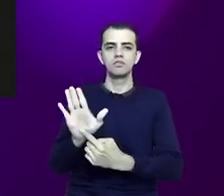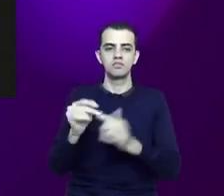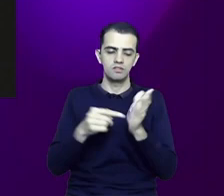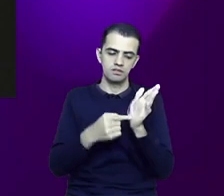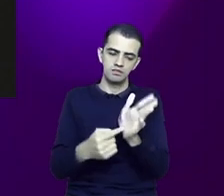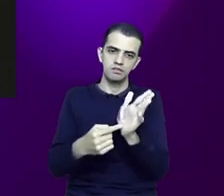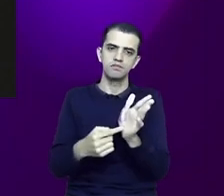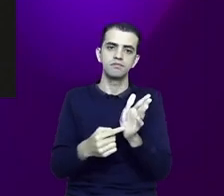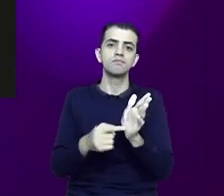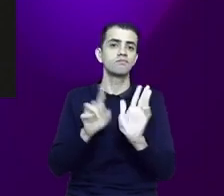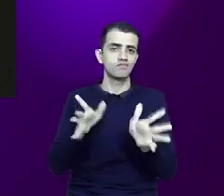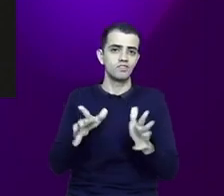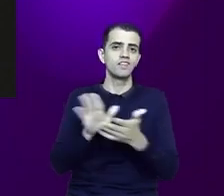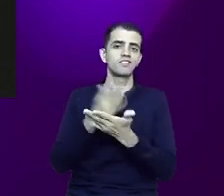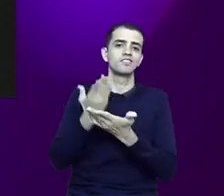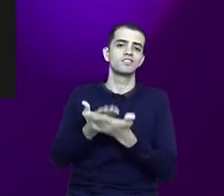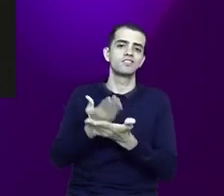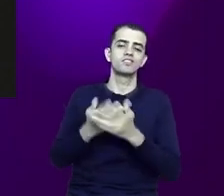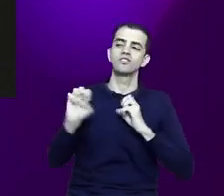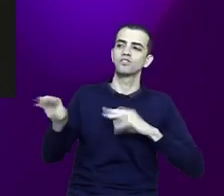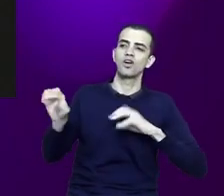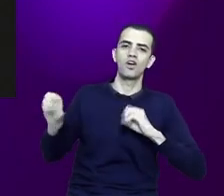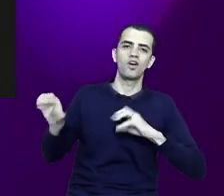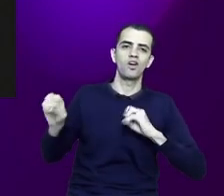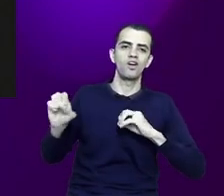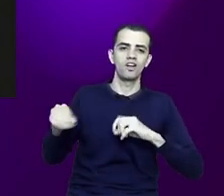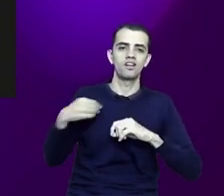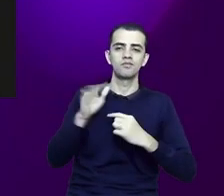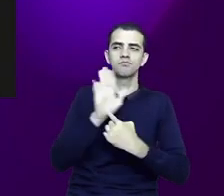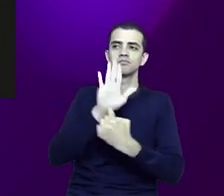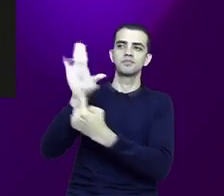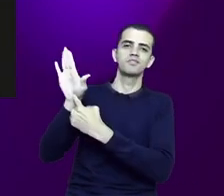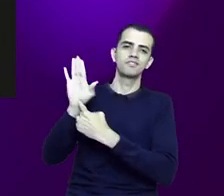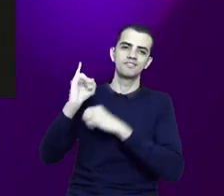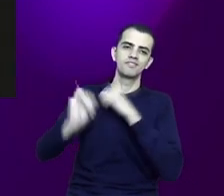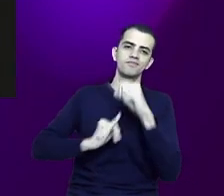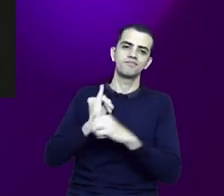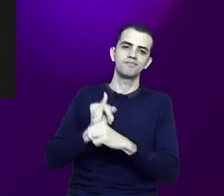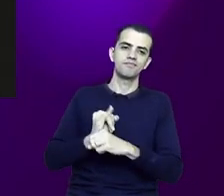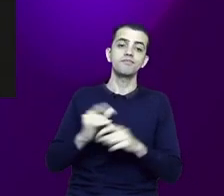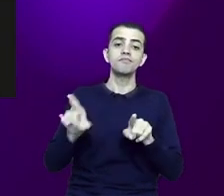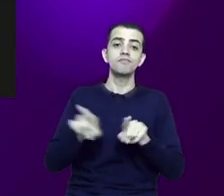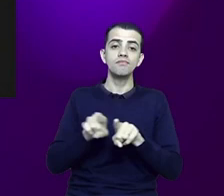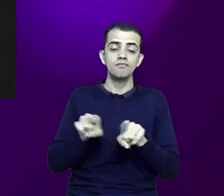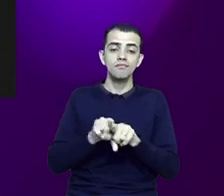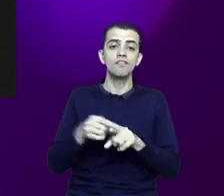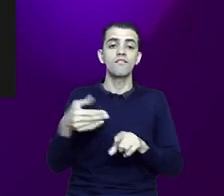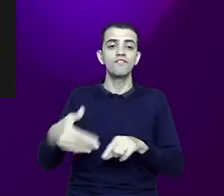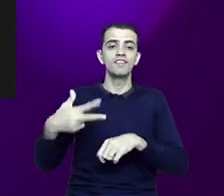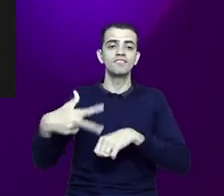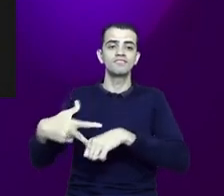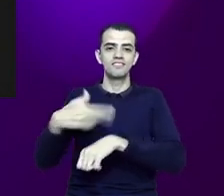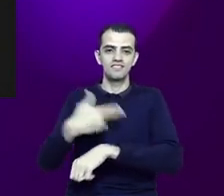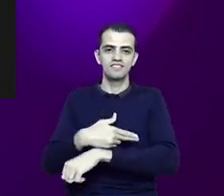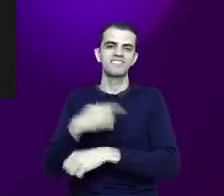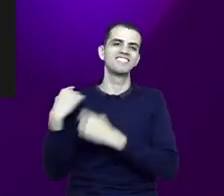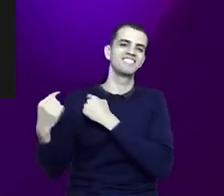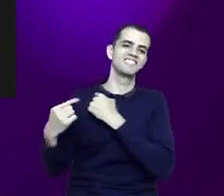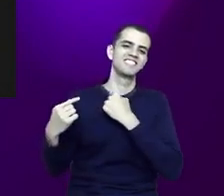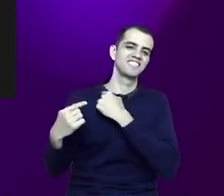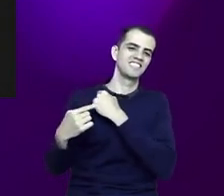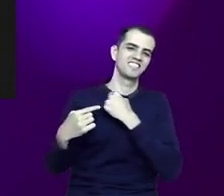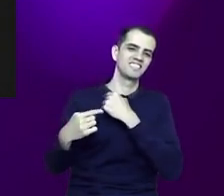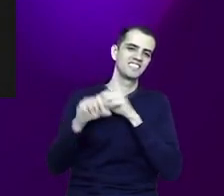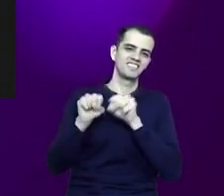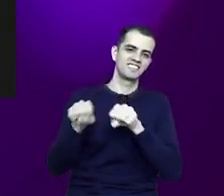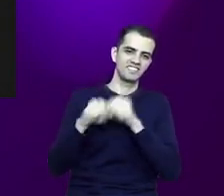foi transmitido ao vivo. A gente consegue também fazer o planejamento de uma cirurgia, que é um exemplo de uma fratura simples, que é uma fratura de clavícula, onde a